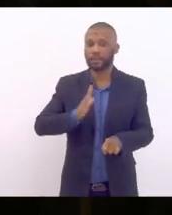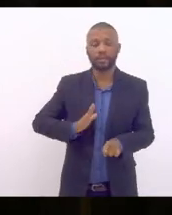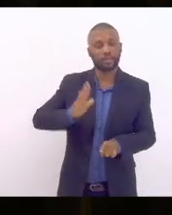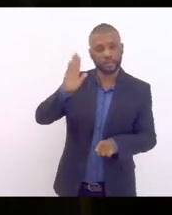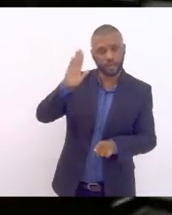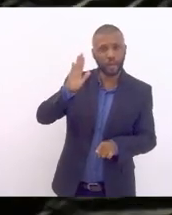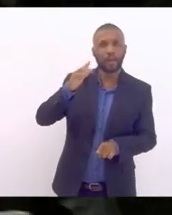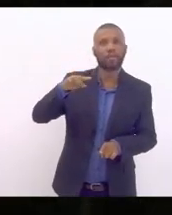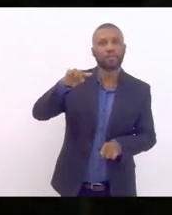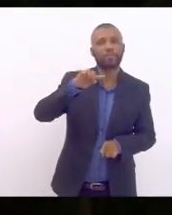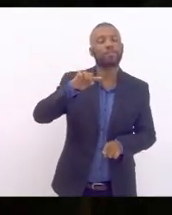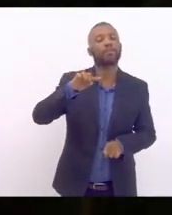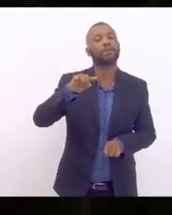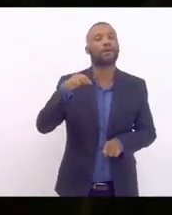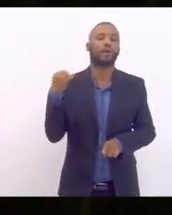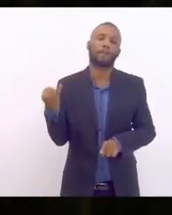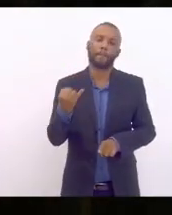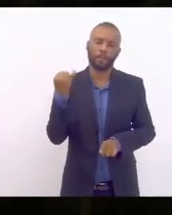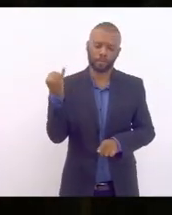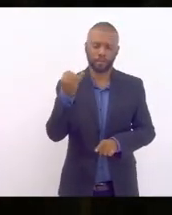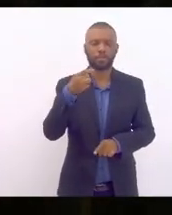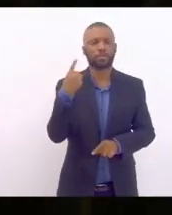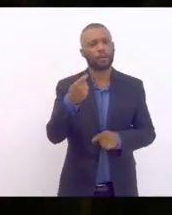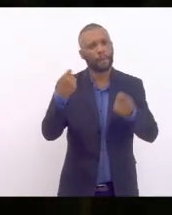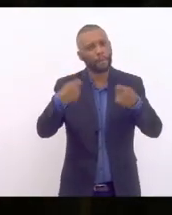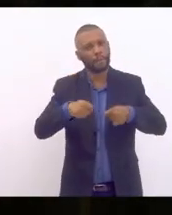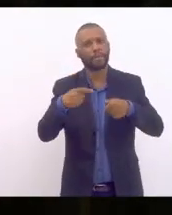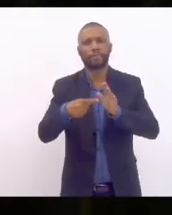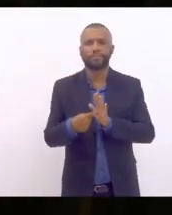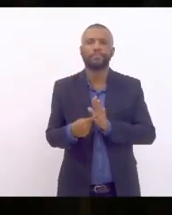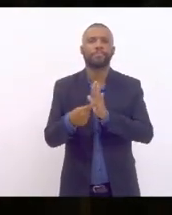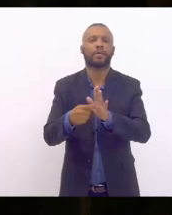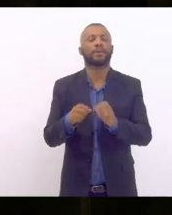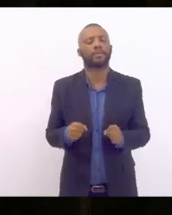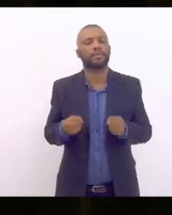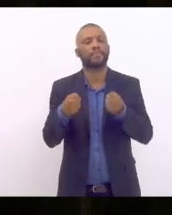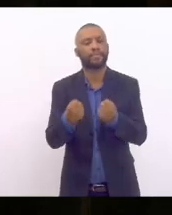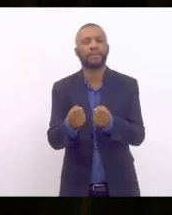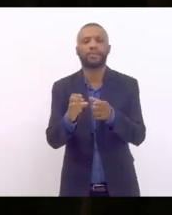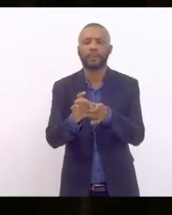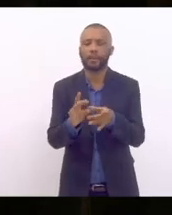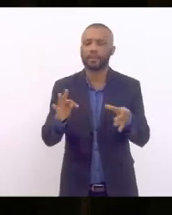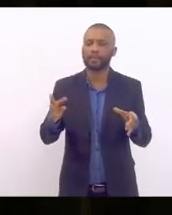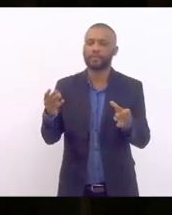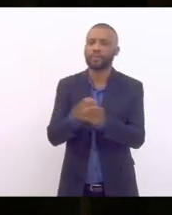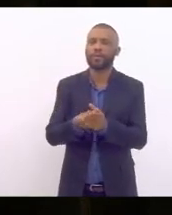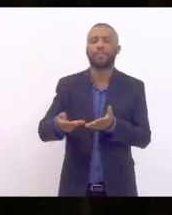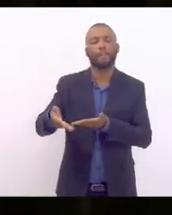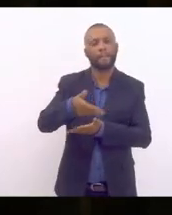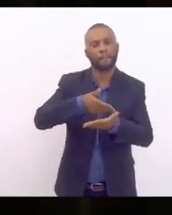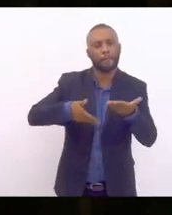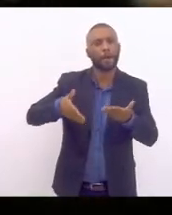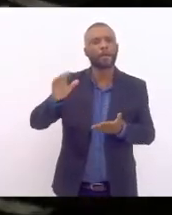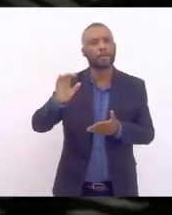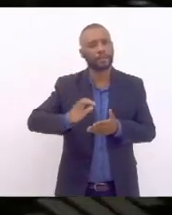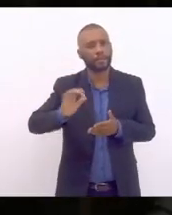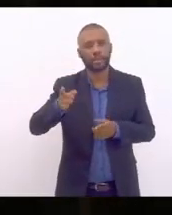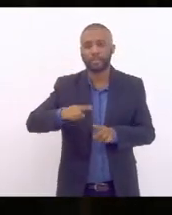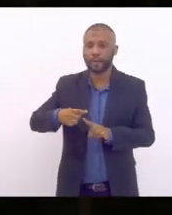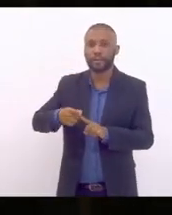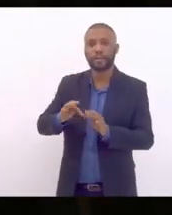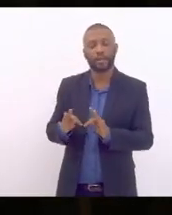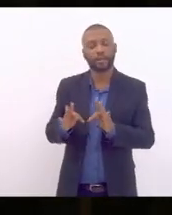e ele também tem candidatura e só importante que a gente precisa colocar que defendem a democracia defendem a Ciência Tecnologia e